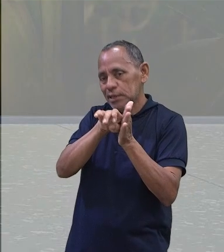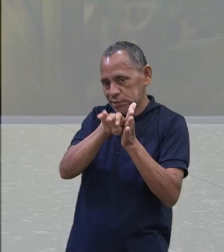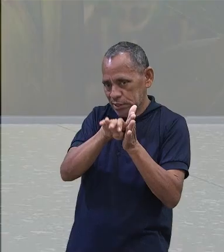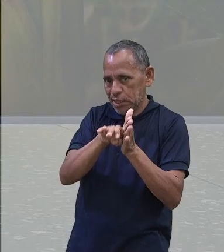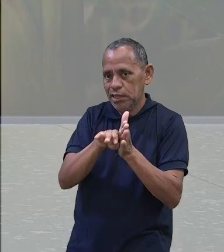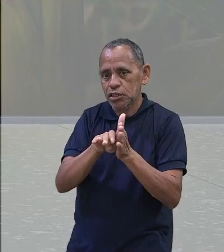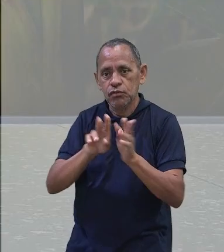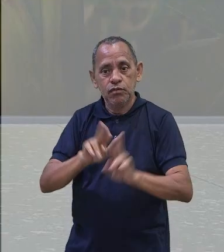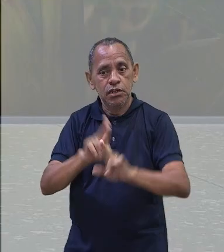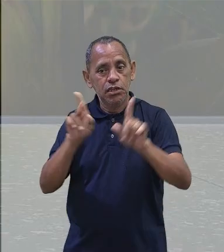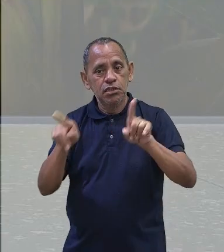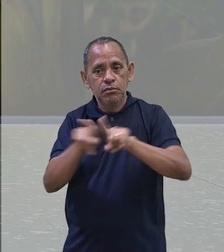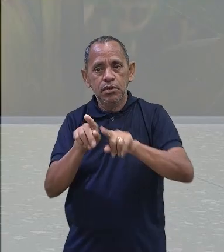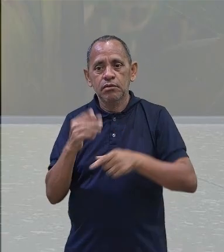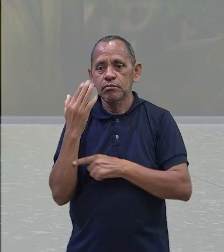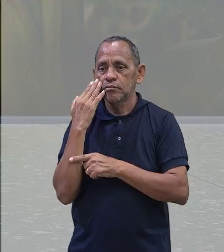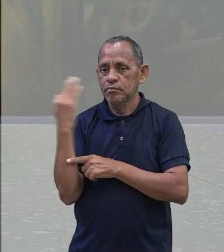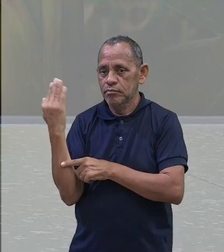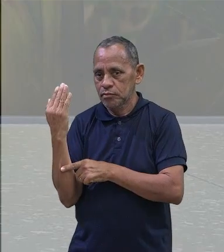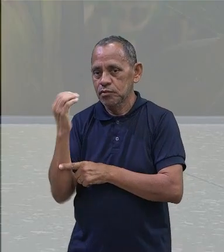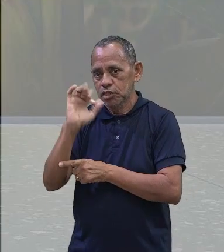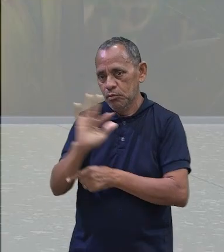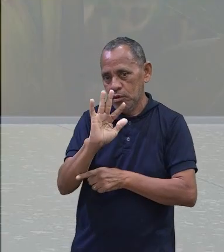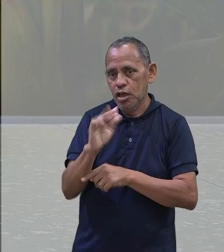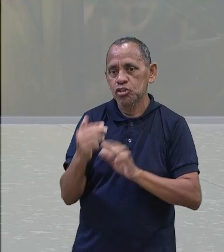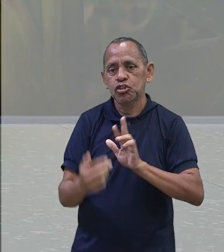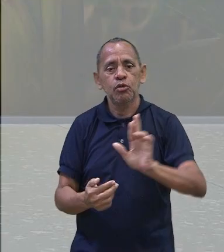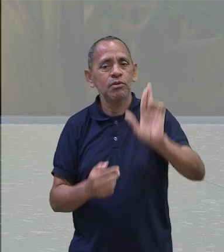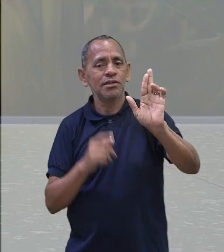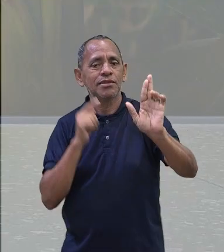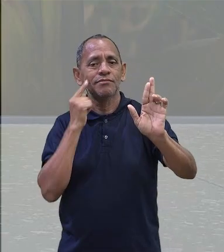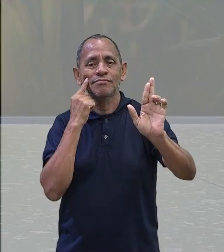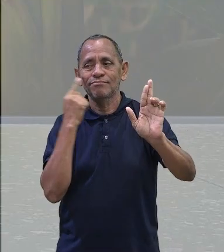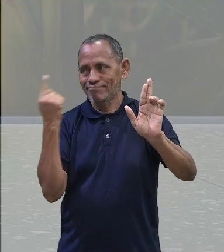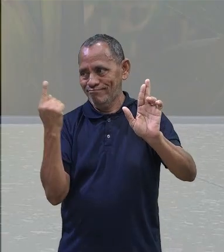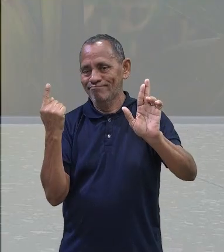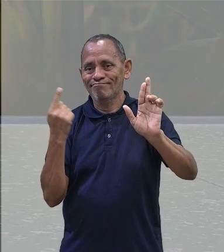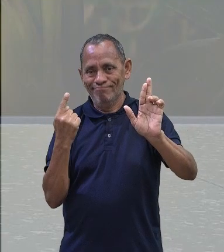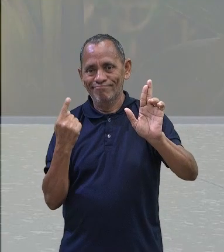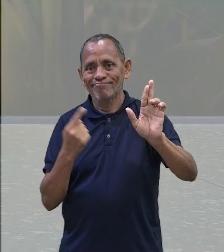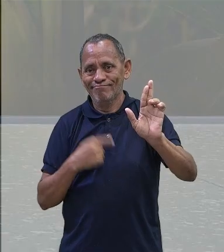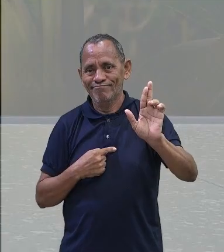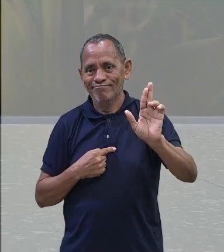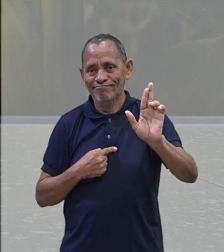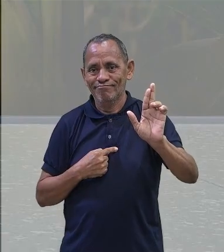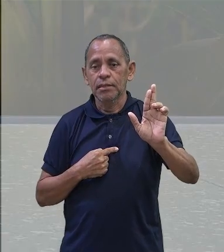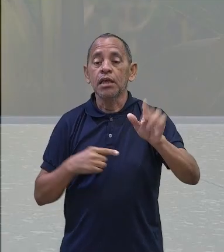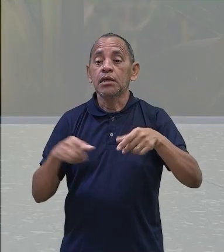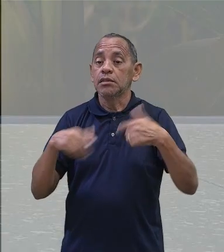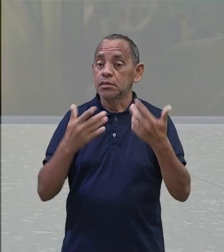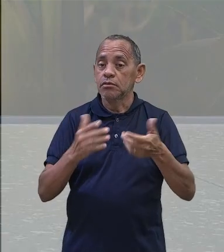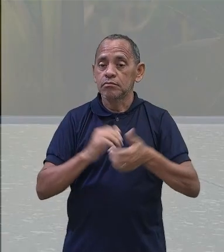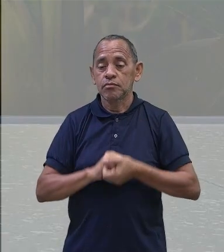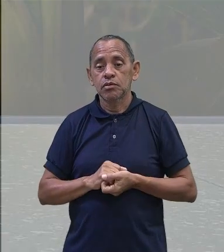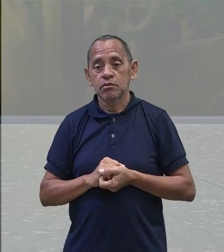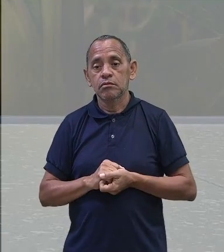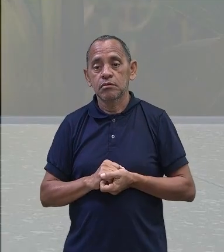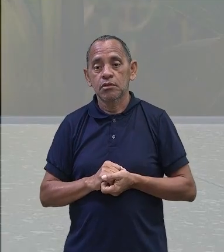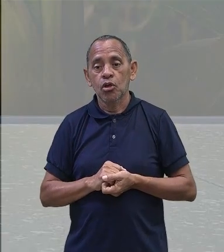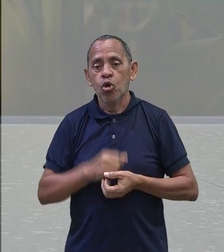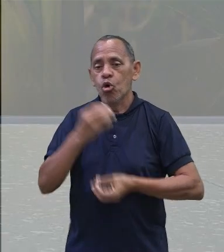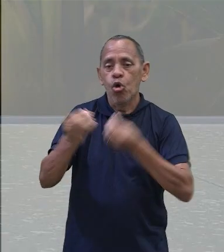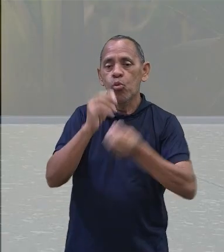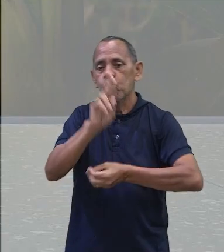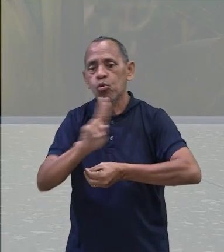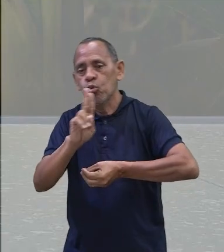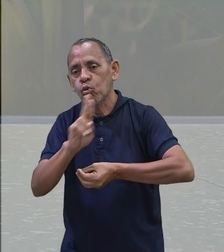está representado aqui na nossa imagem, então, né, esse milho transgênico. E quais são as